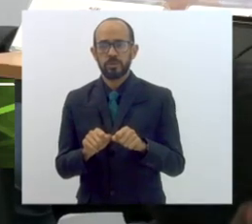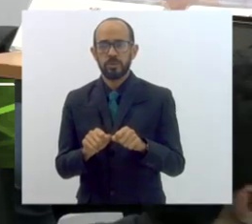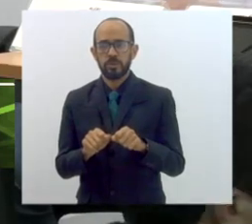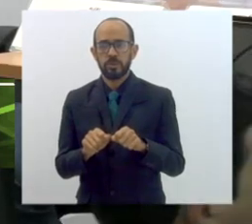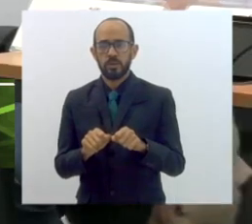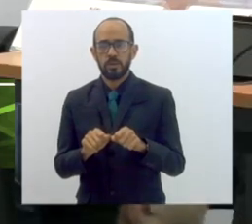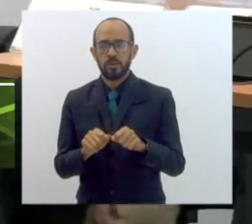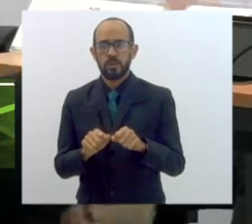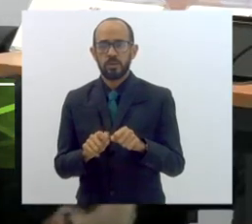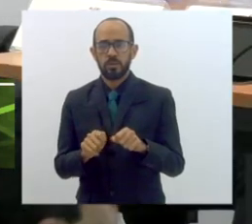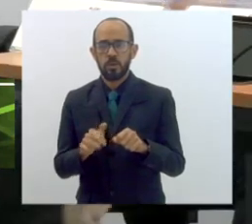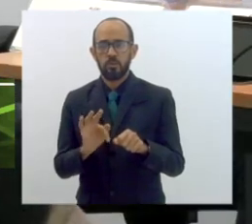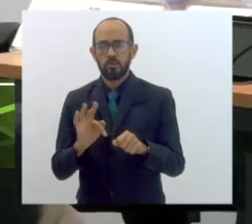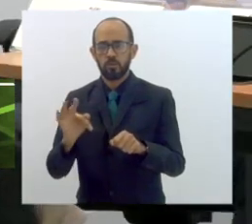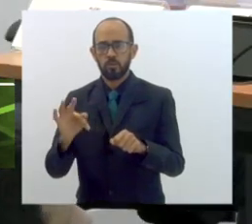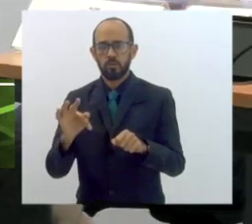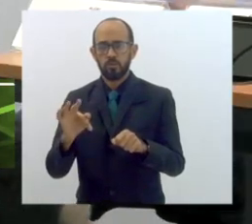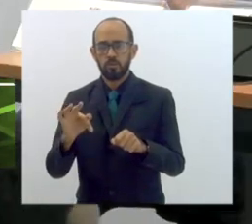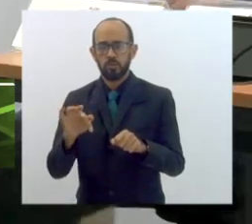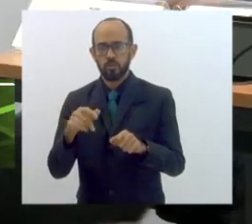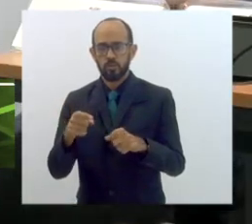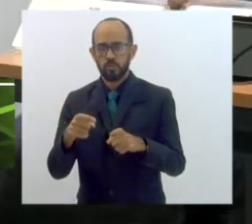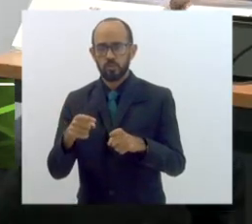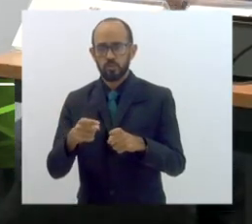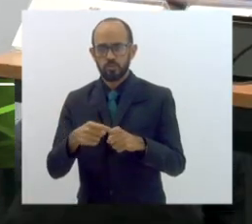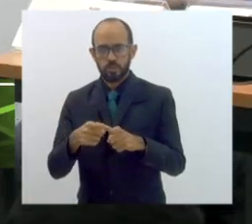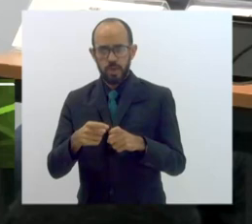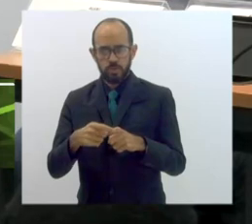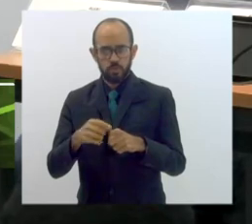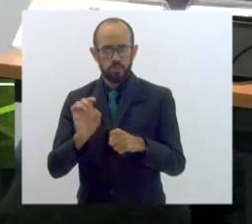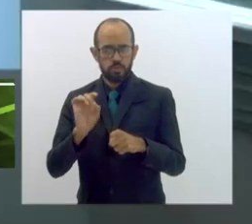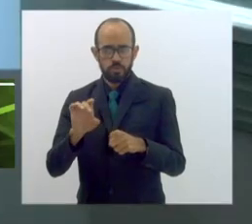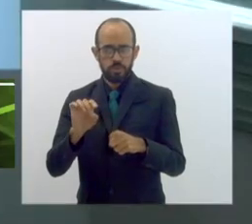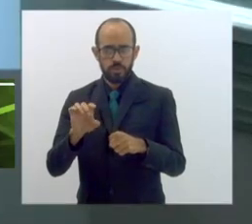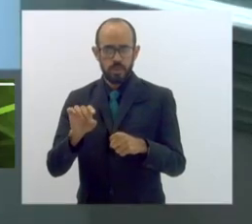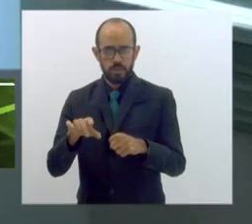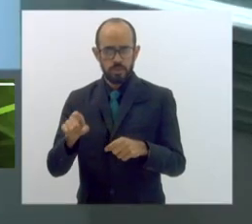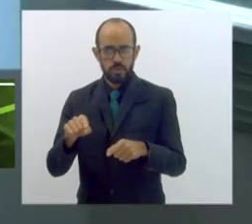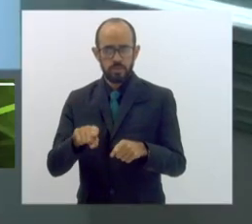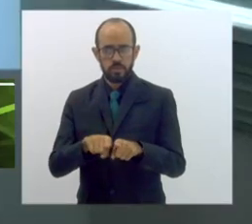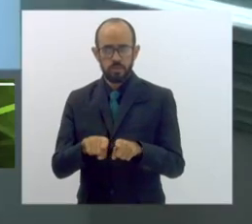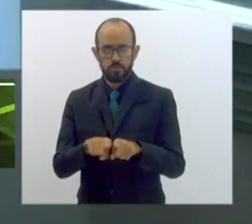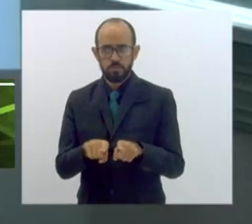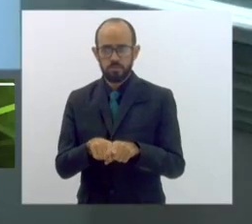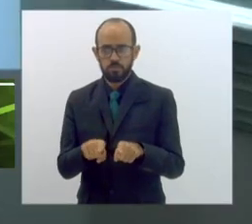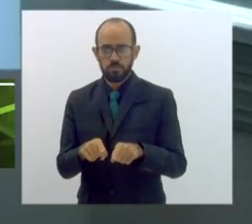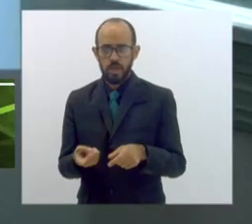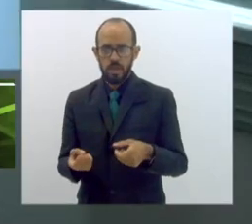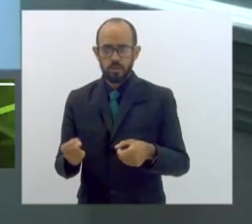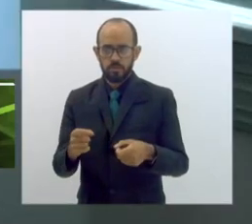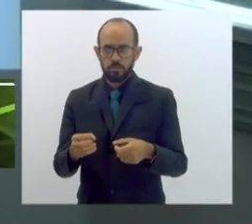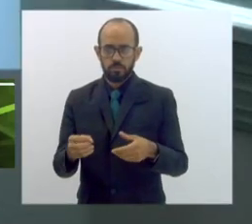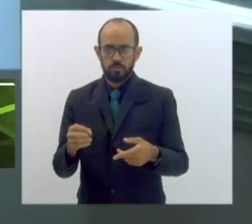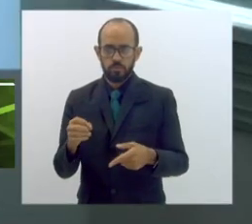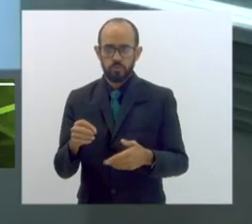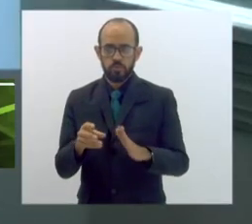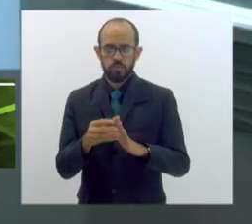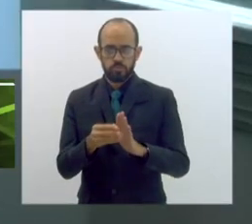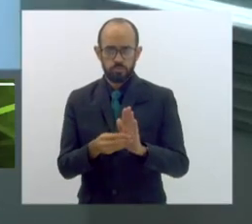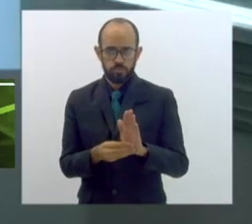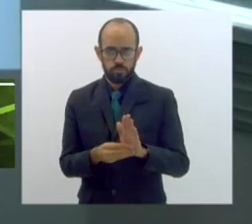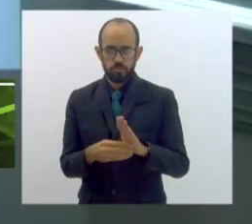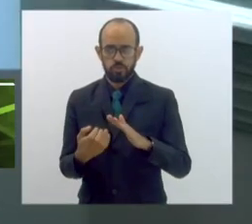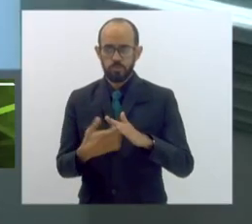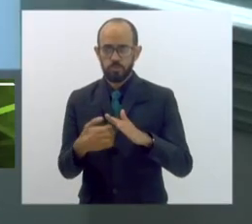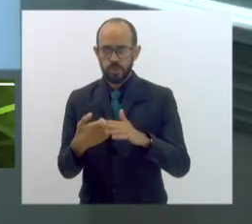prazo as consultas de especialidade, credenciamento de empresas para cirurgias eletivas, que é um grande gargalo